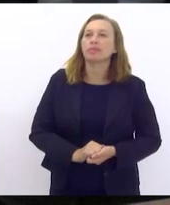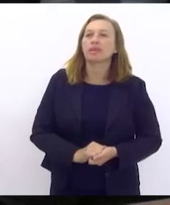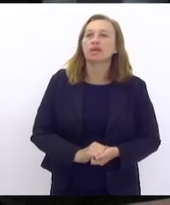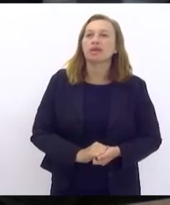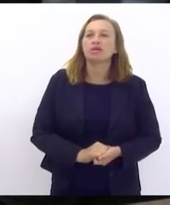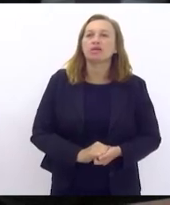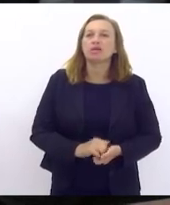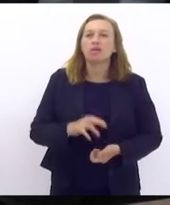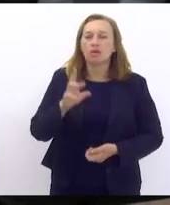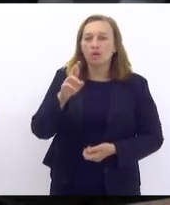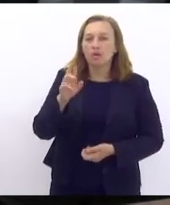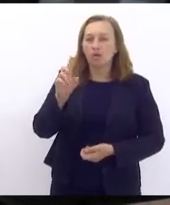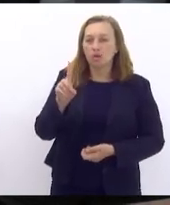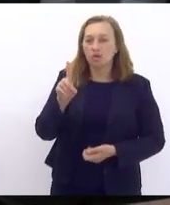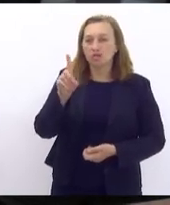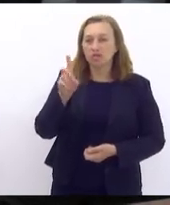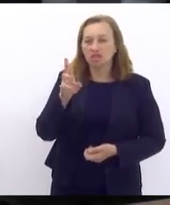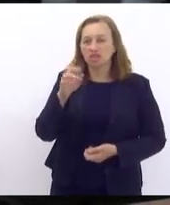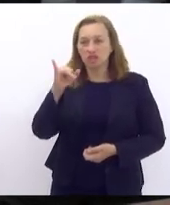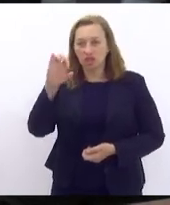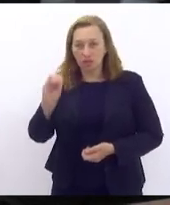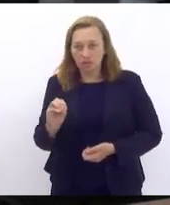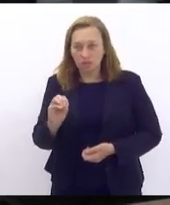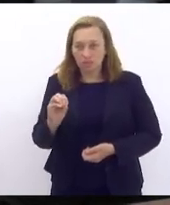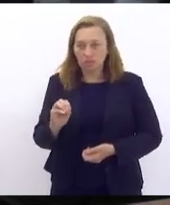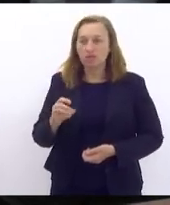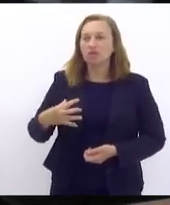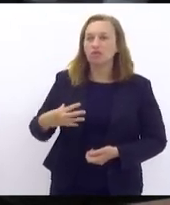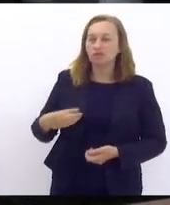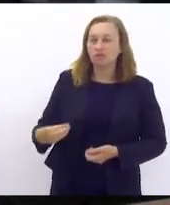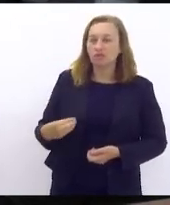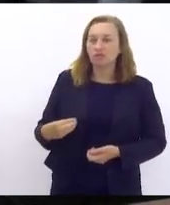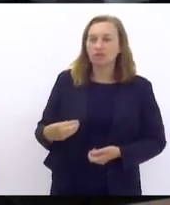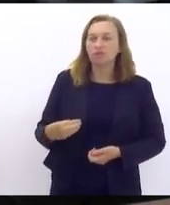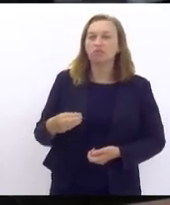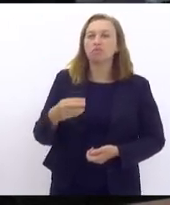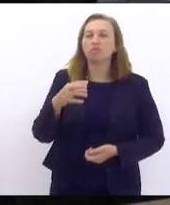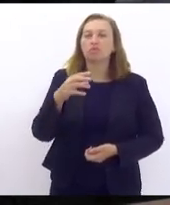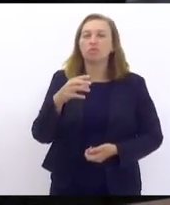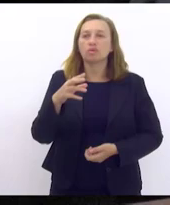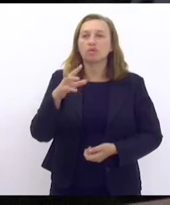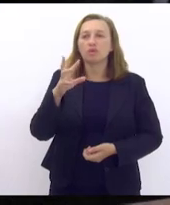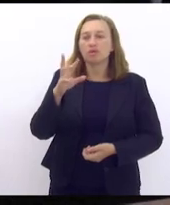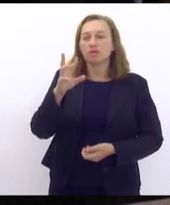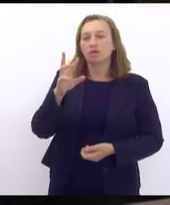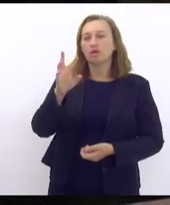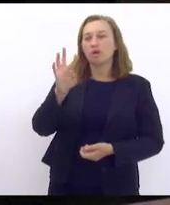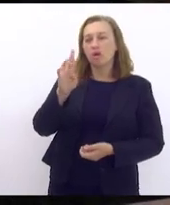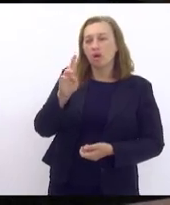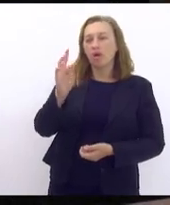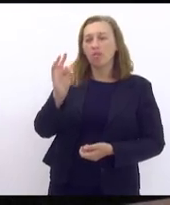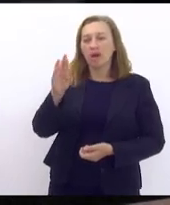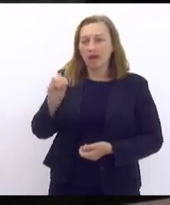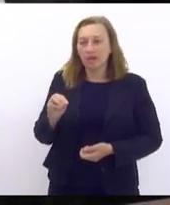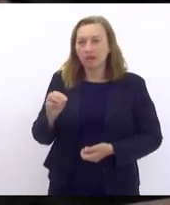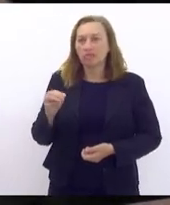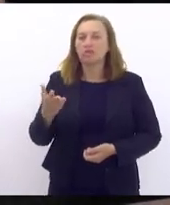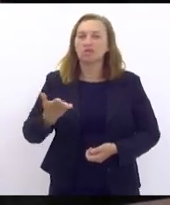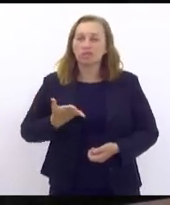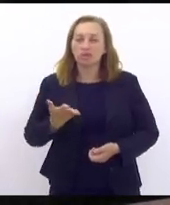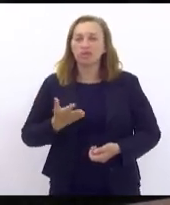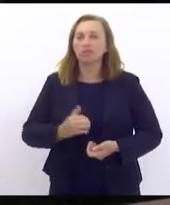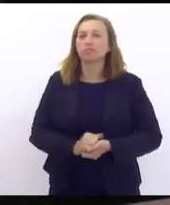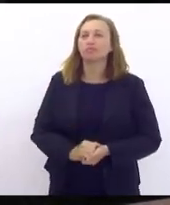Rodrigo Dinamite, filho não só do craque Roberto Dinamite, mas do deputado, nosso colega Roberto